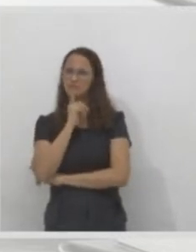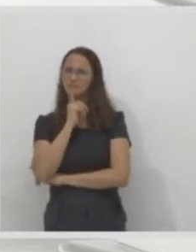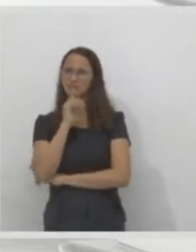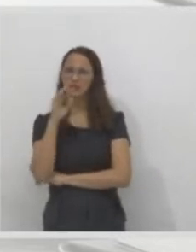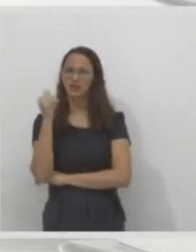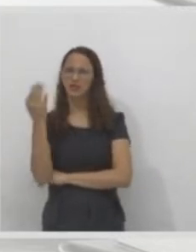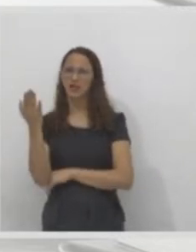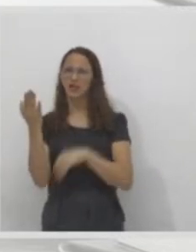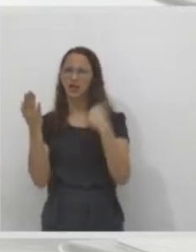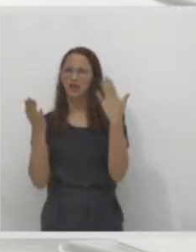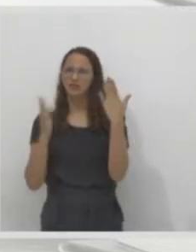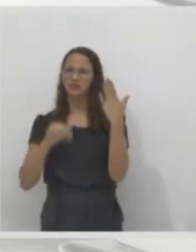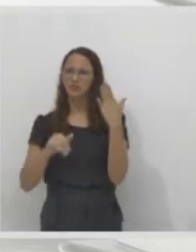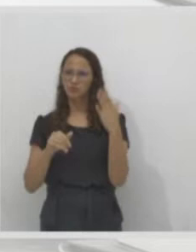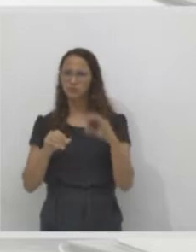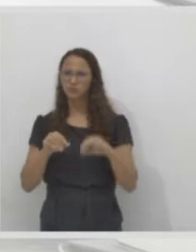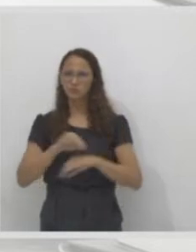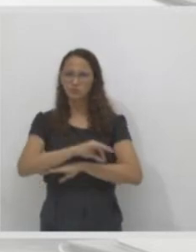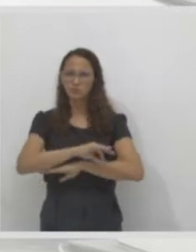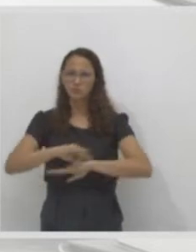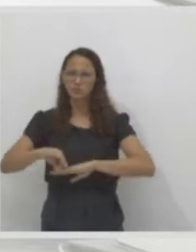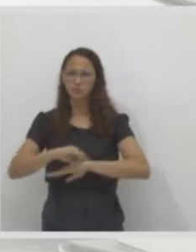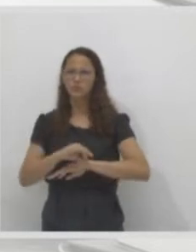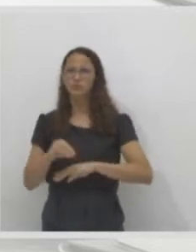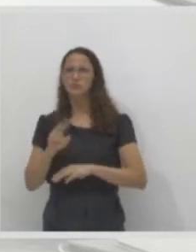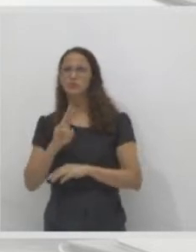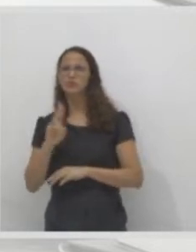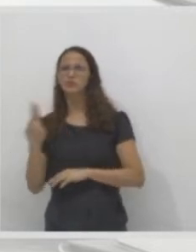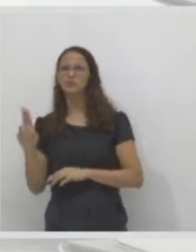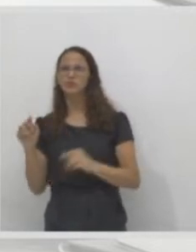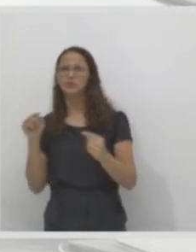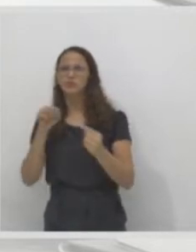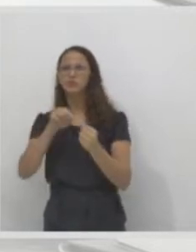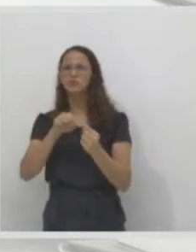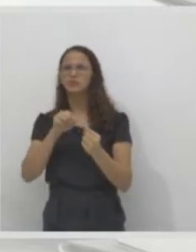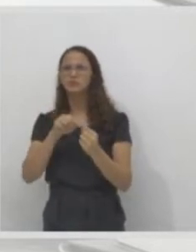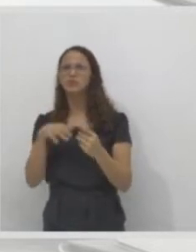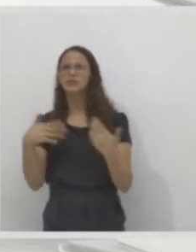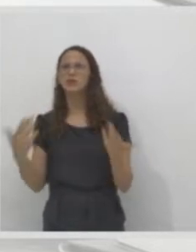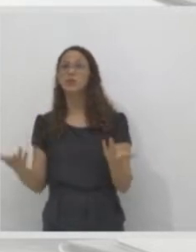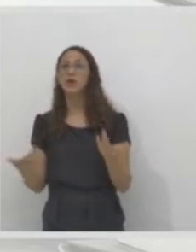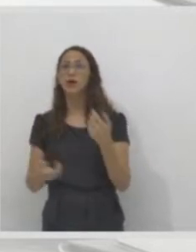como você chamaria esse triângulo? Como você identificaria?